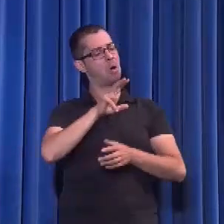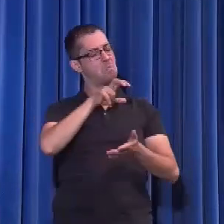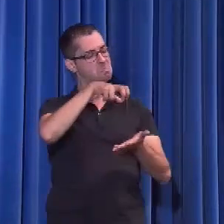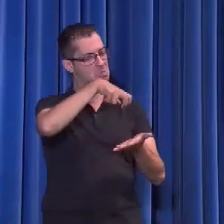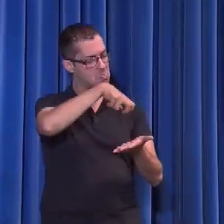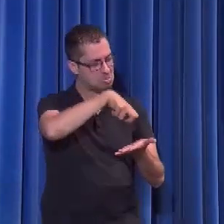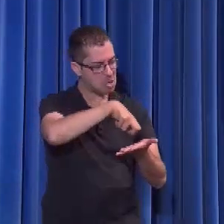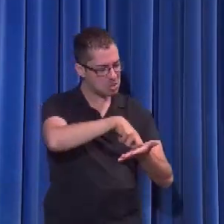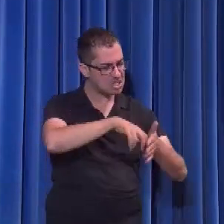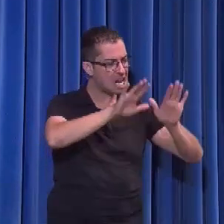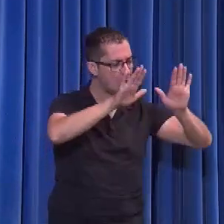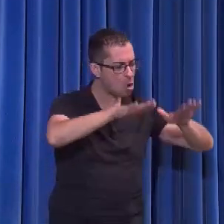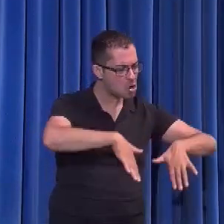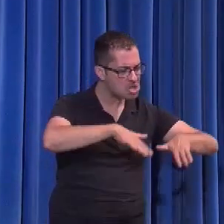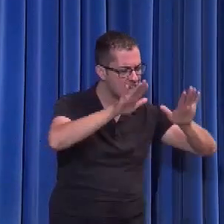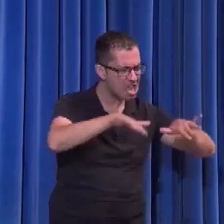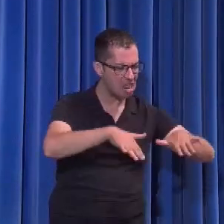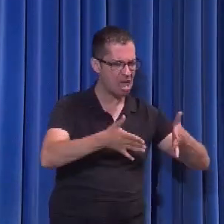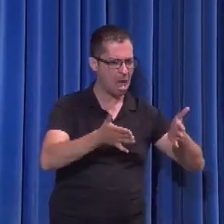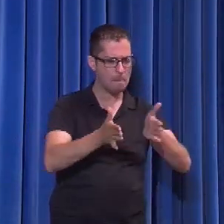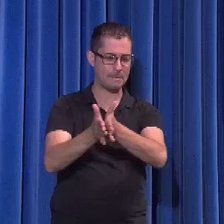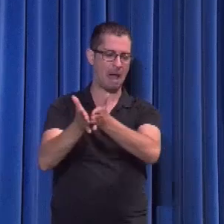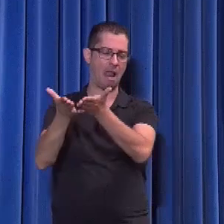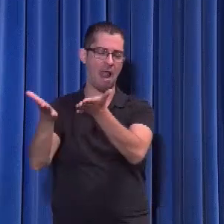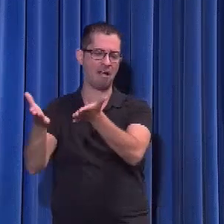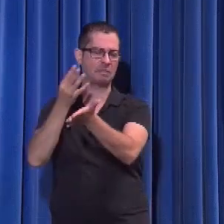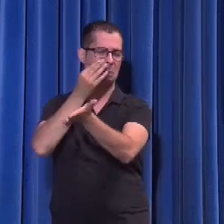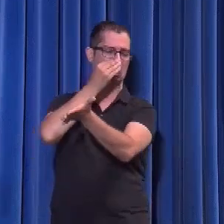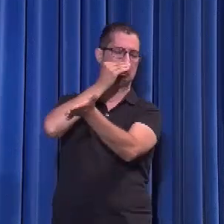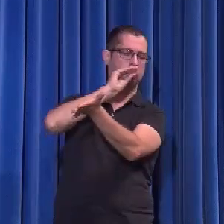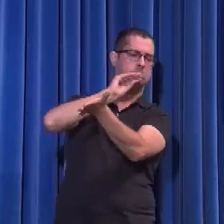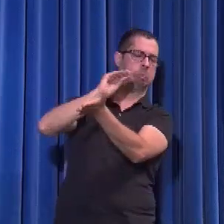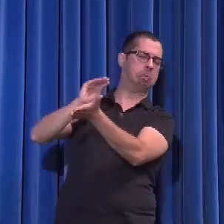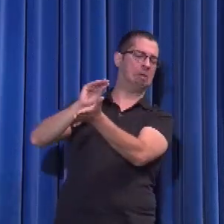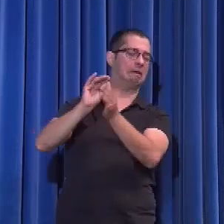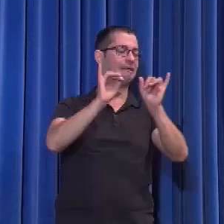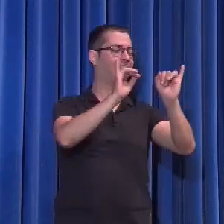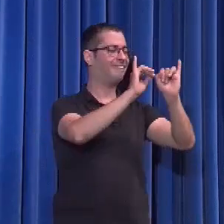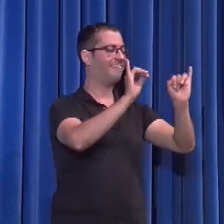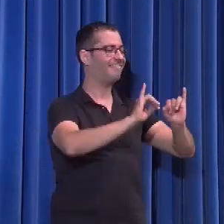deixei a sua palavra, só deixei de te adorar, busquei ídolos, só isso.